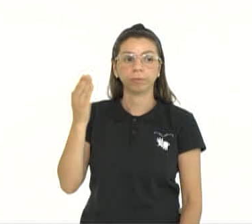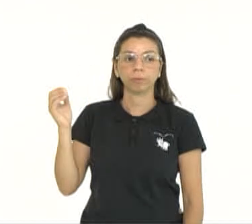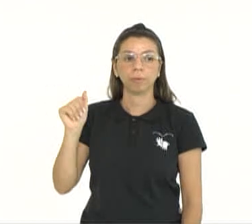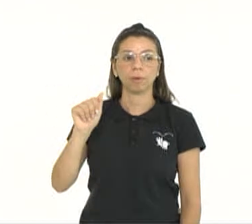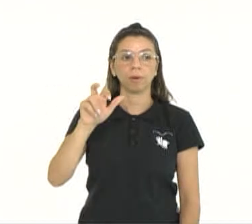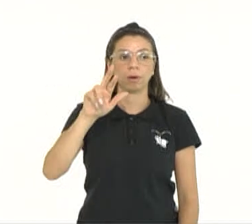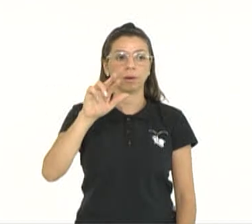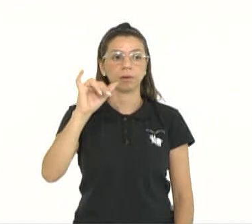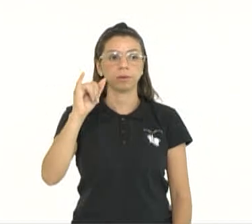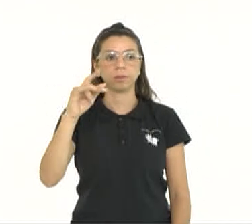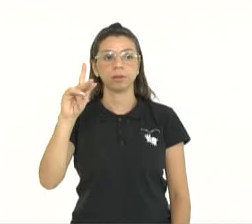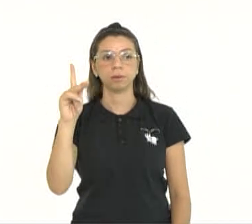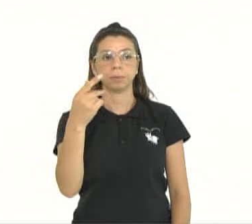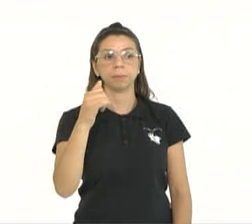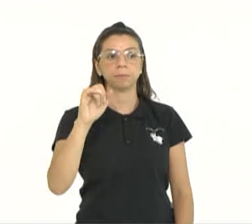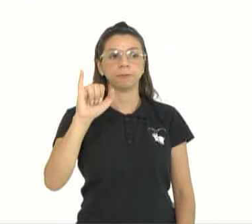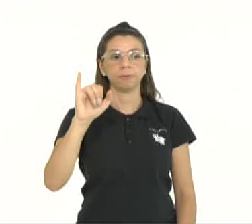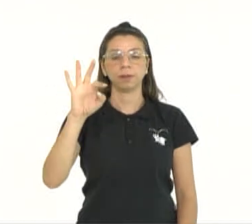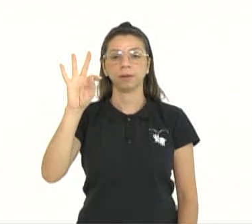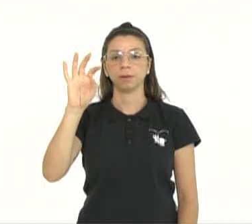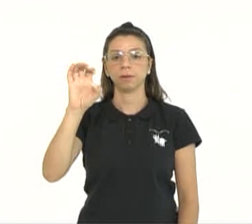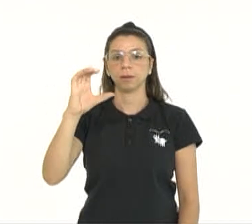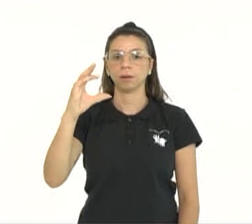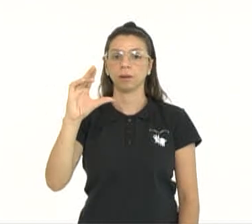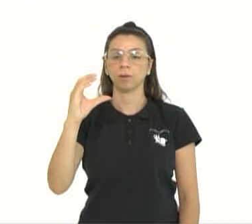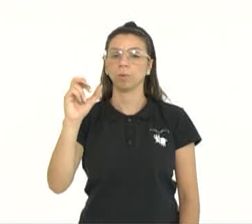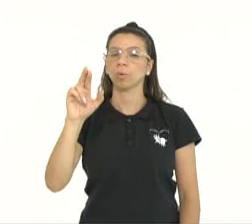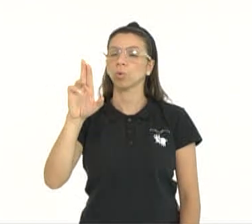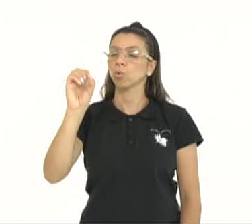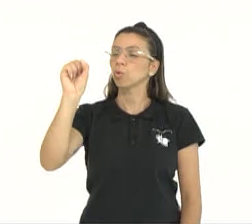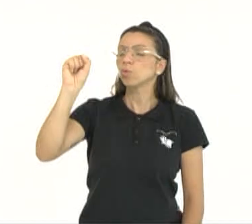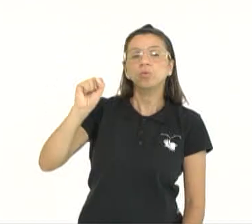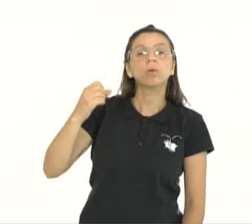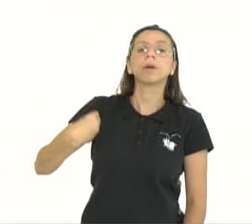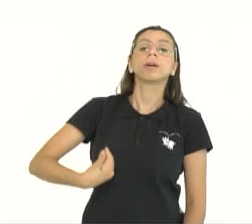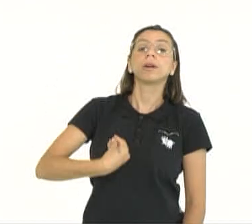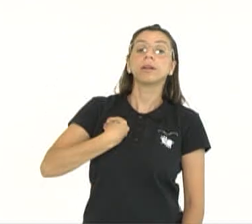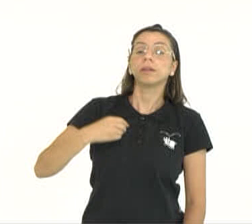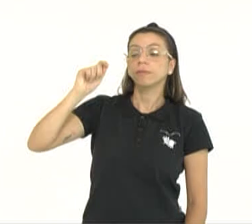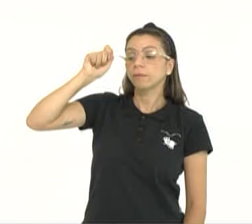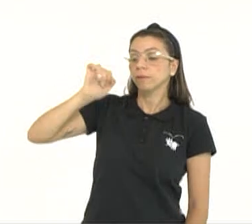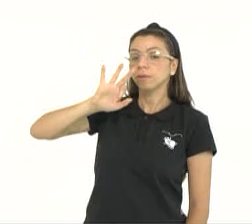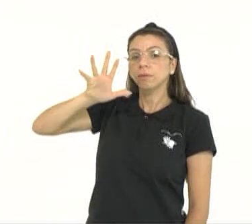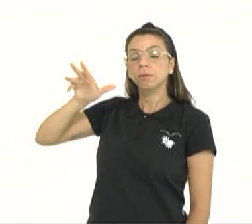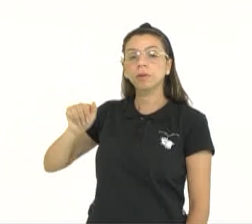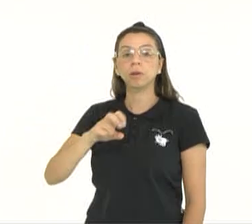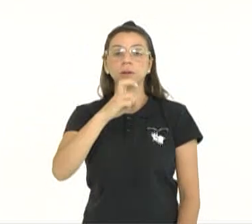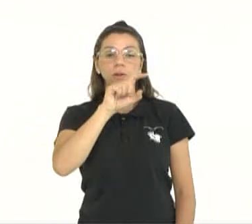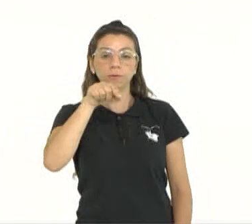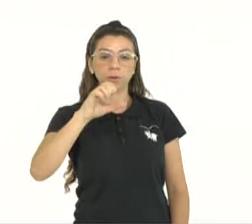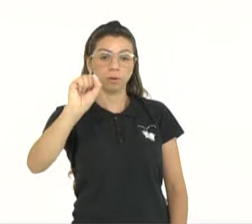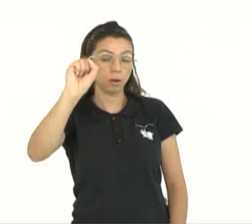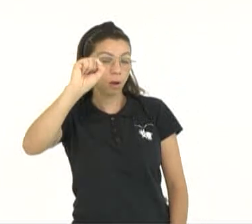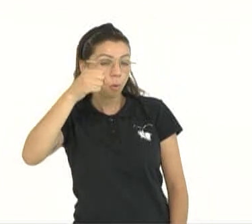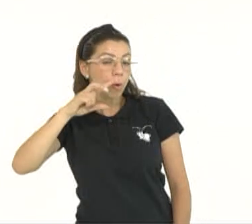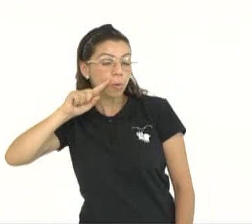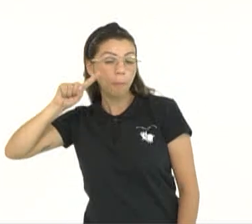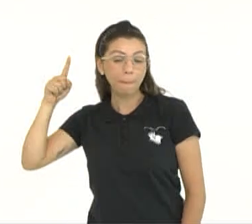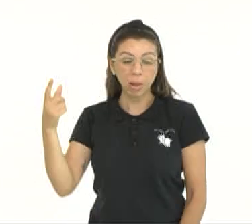Ardipithecus cobada, e ele habitou a África há cerca de 5,8 milhões de anos